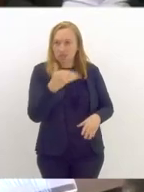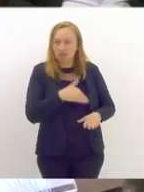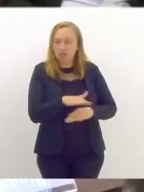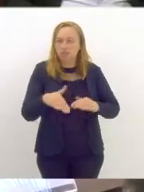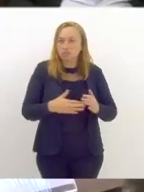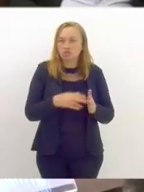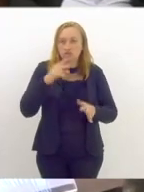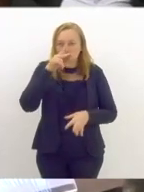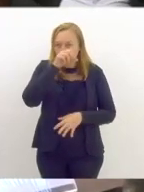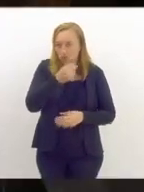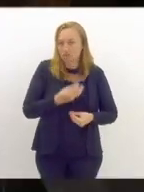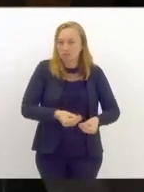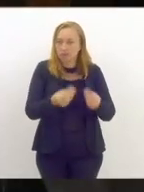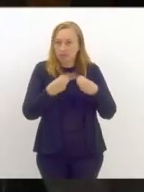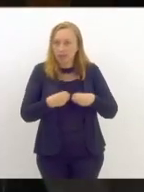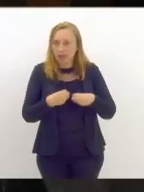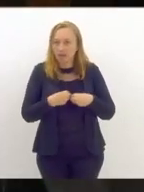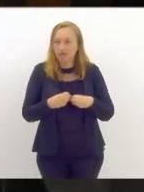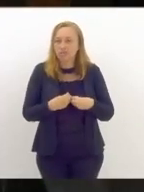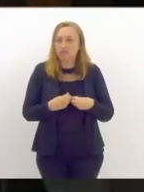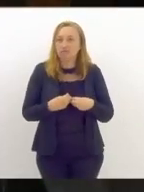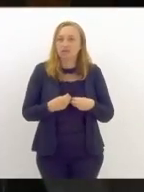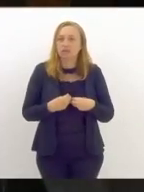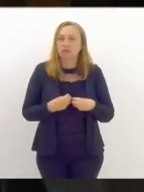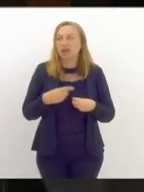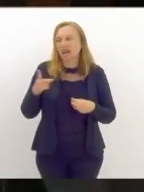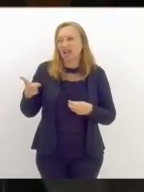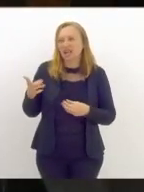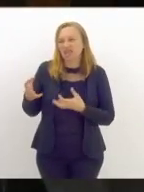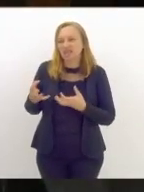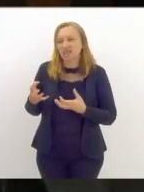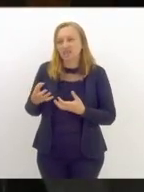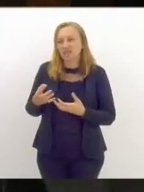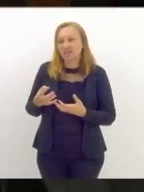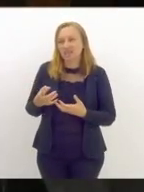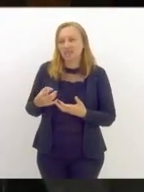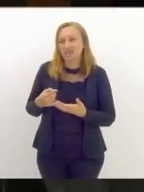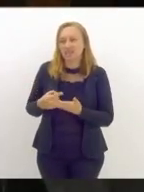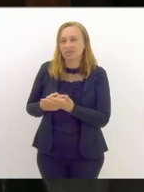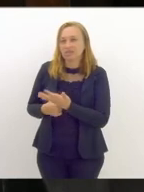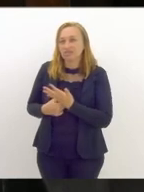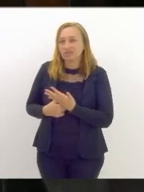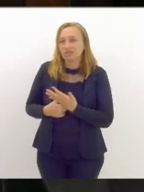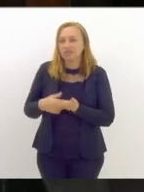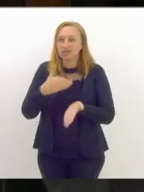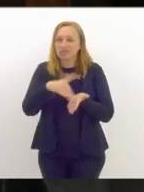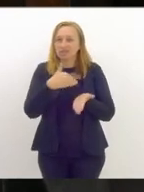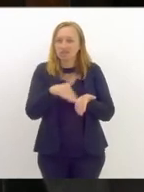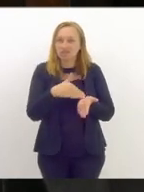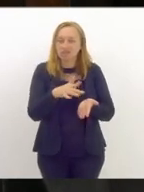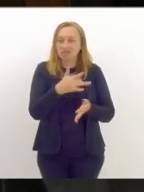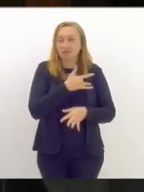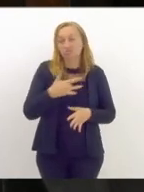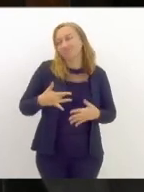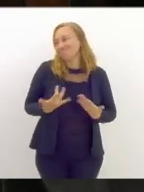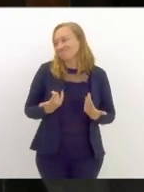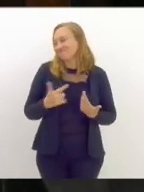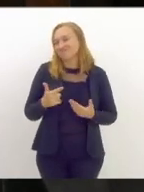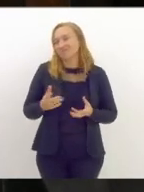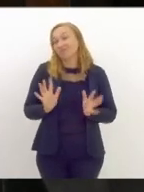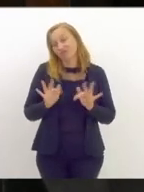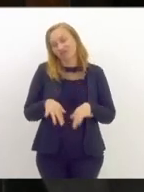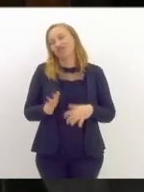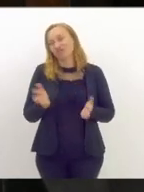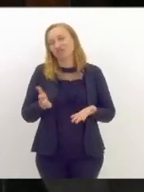as forças. Ela tentava me convencer a não sair da Secretaria de Saúde. Eu falei, não tem jeito, chegou ao fim. Então, ela sempre